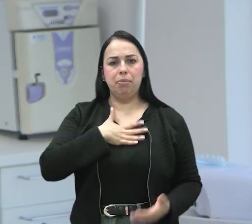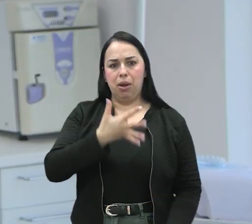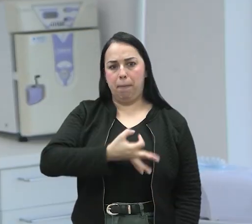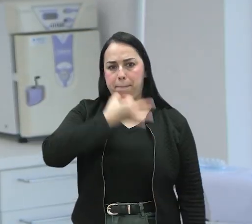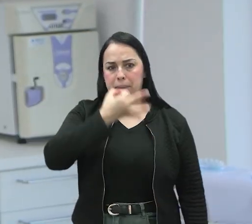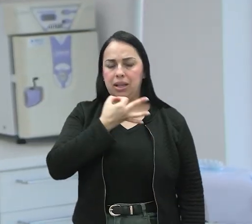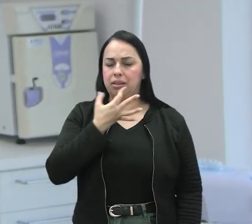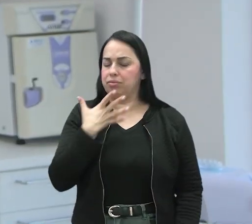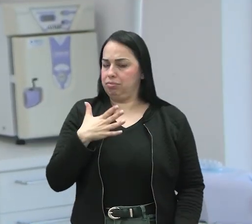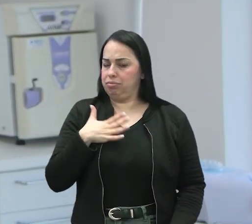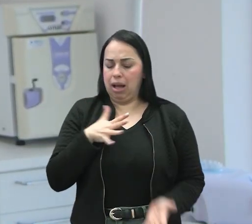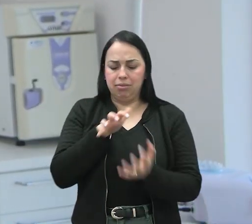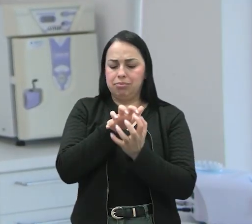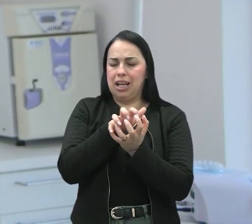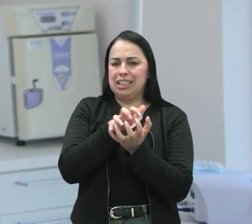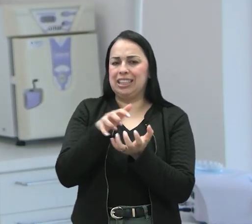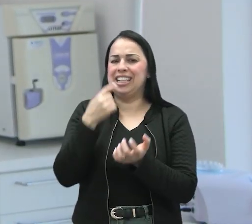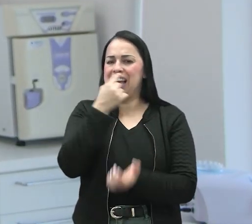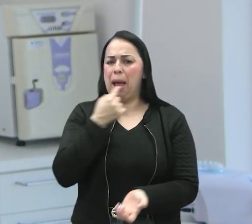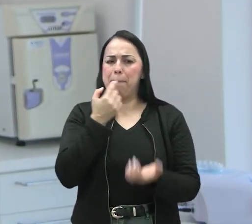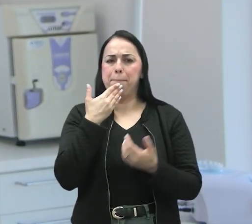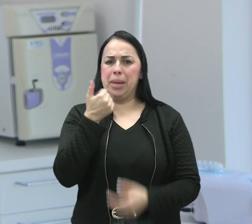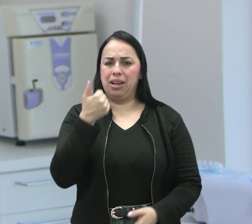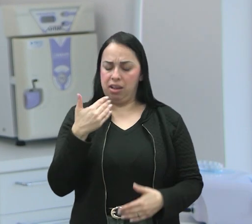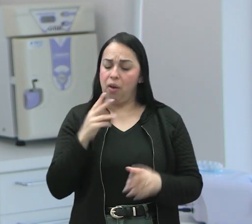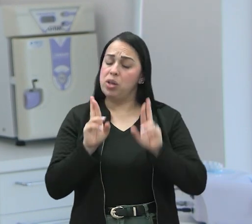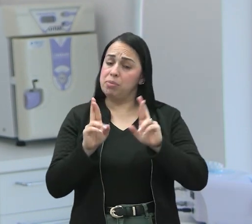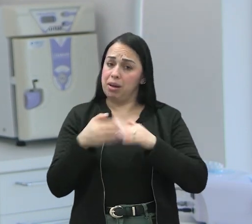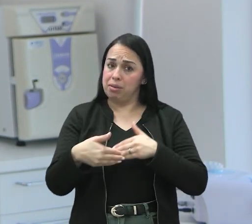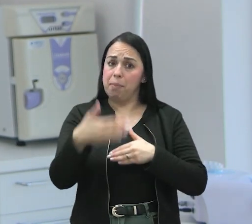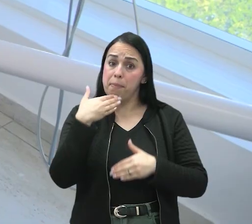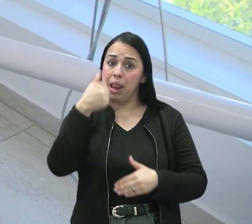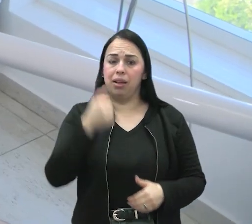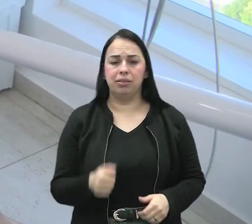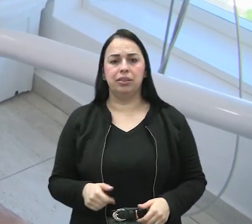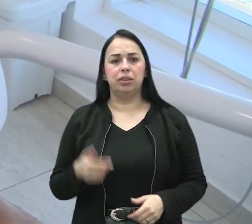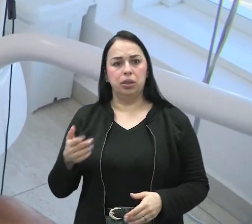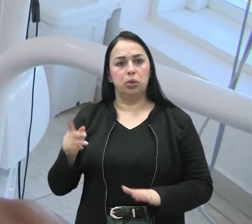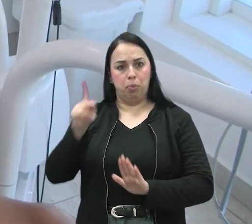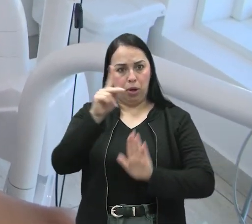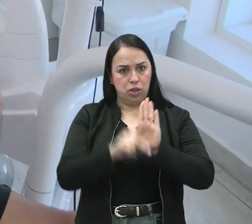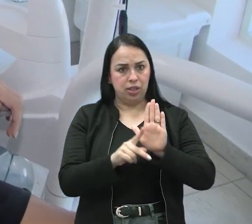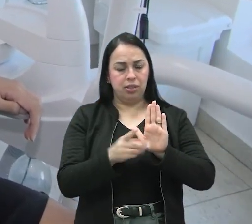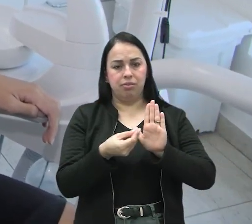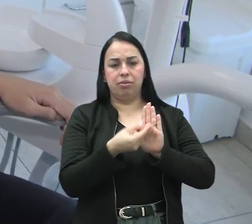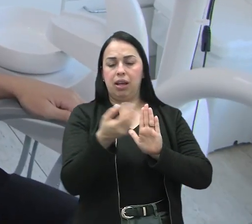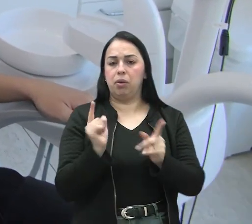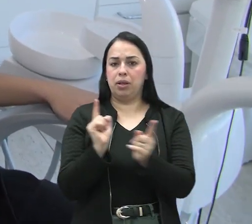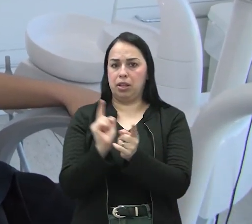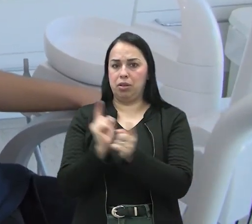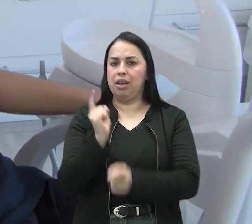Eu acho que já está ficando melhor e espero ficar melhor ainda. O projeto que Derek faz